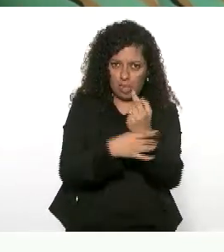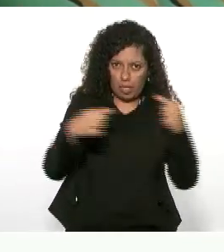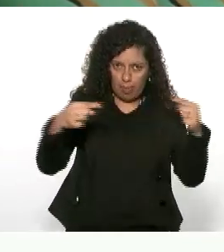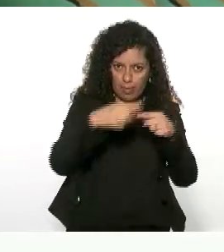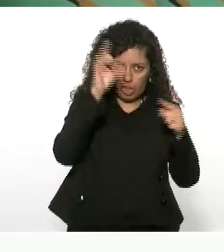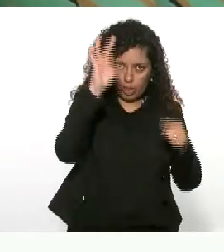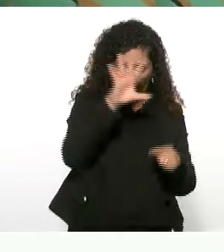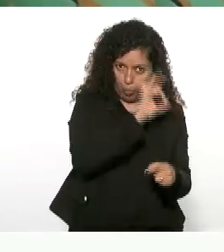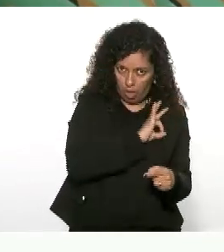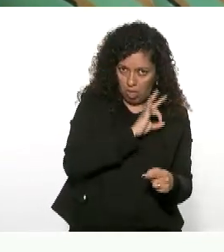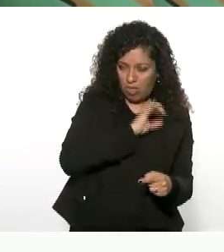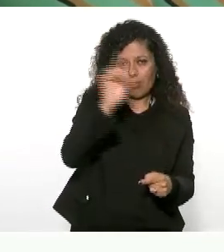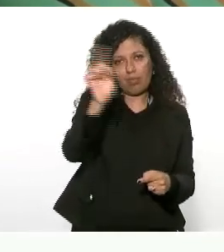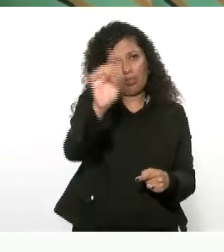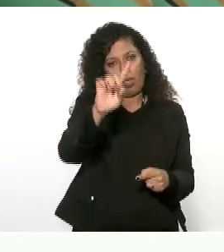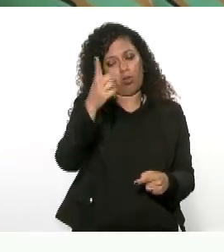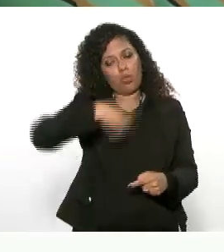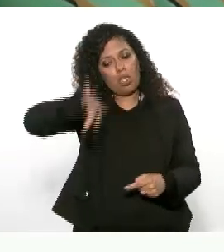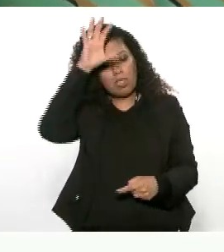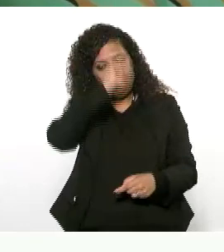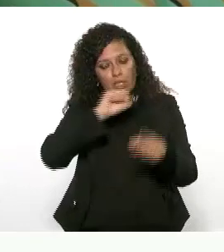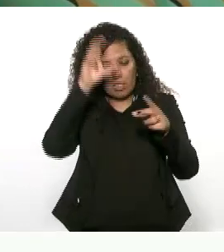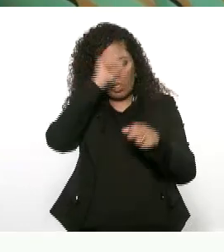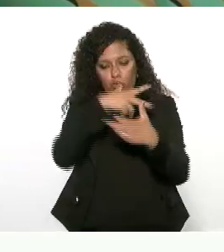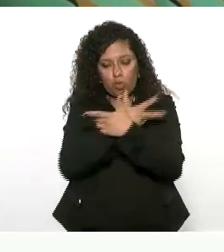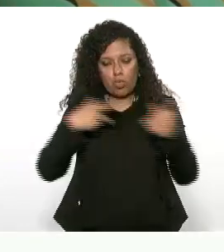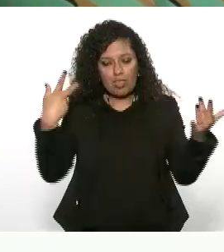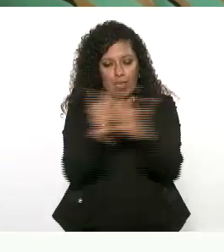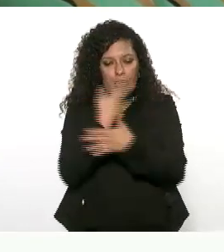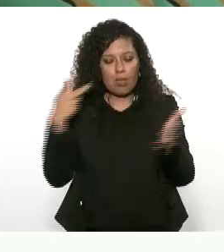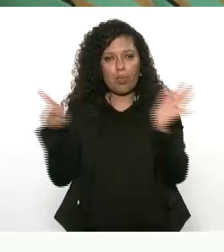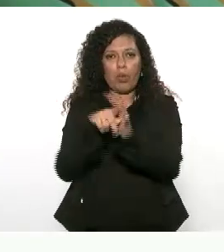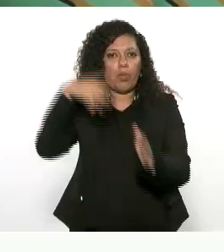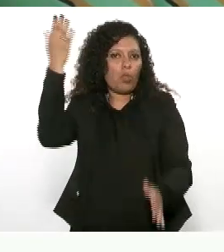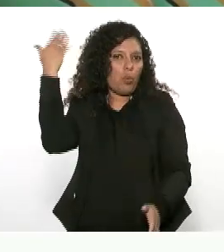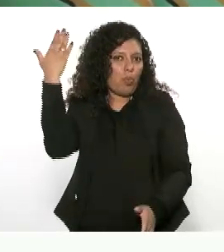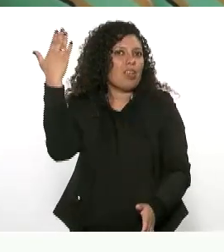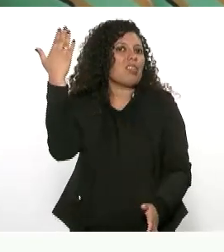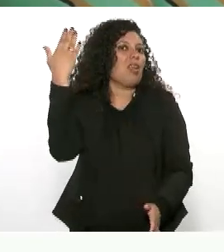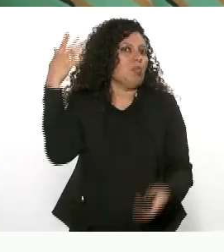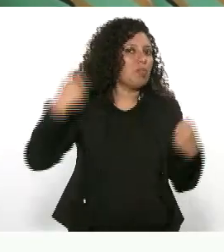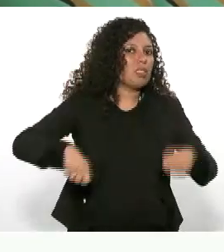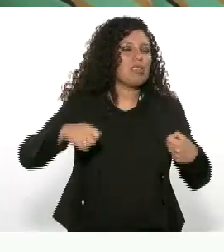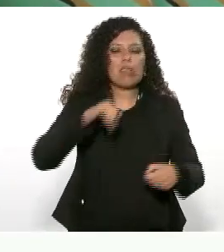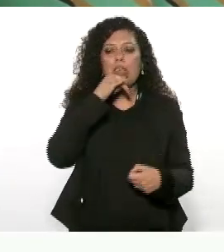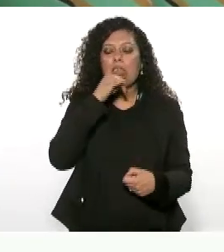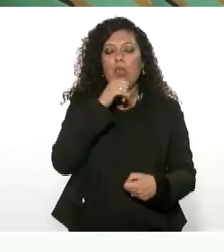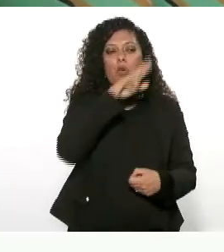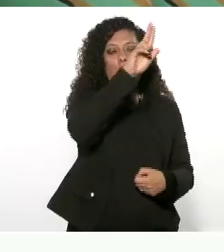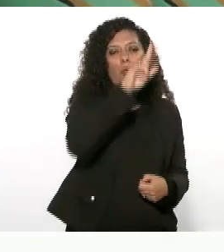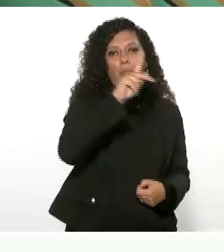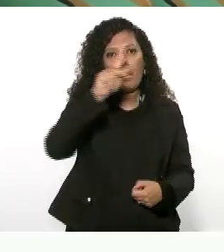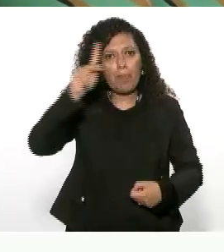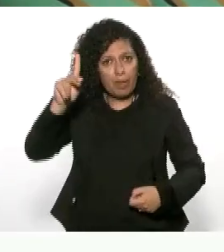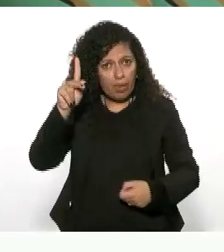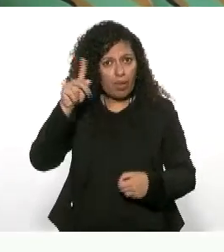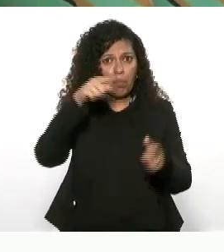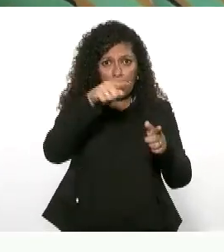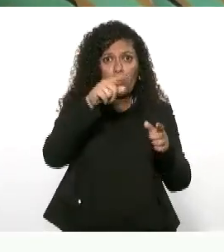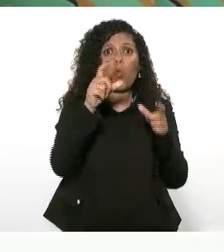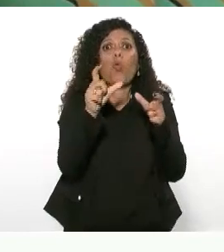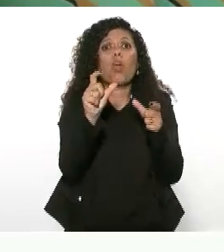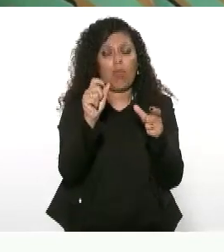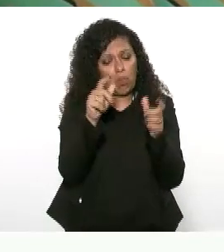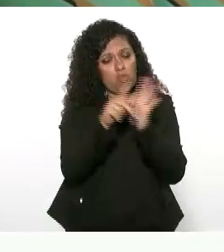tivemos aí, e devemos aprender com os erros do passado, né, a política das UPPs, que foi uma boa ideia, sem dúvida nenhuma, mas